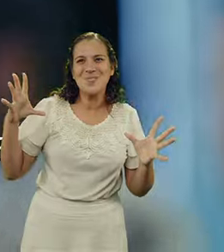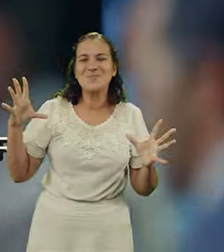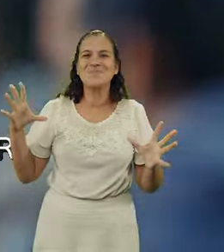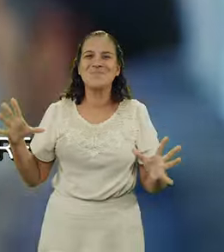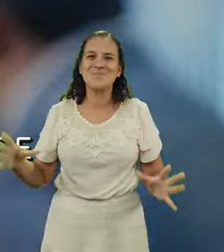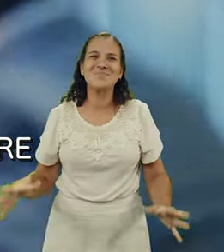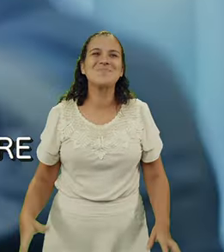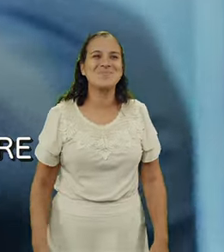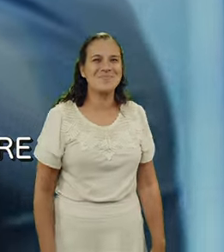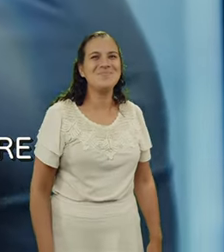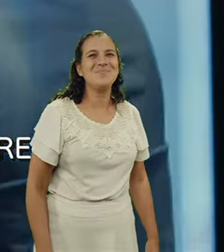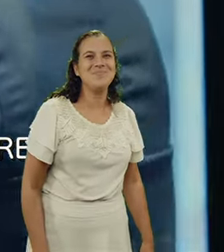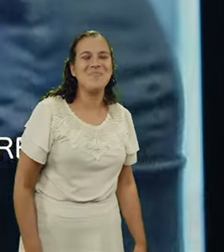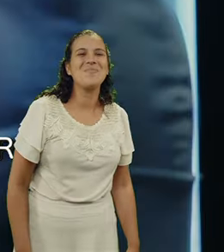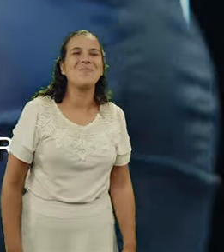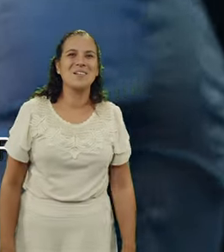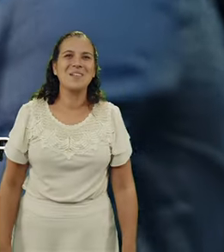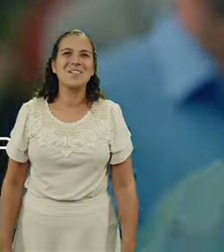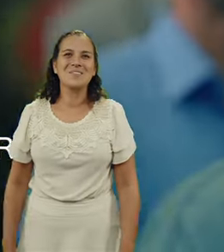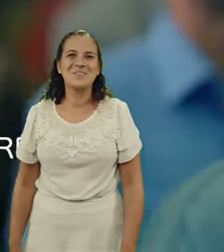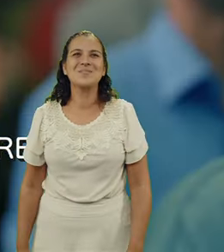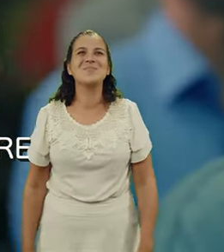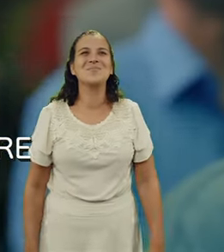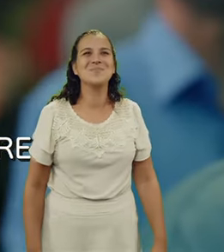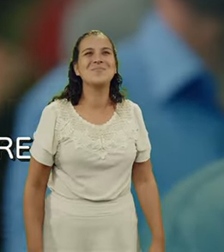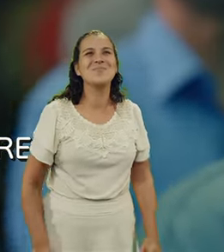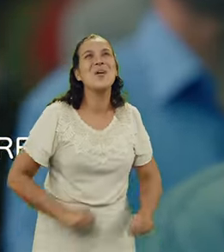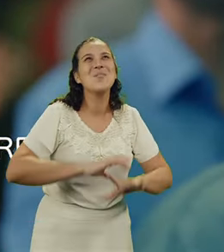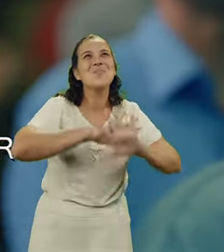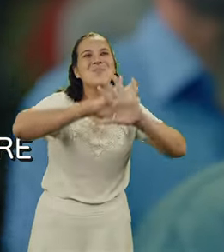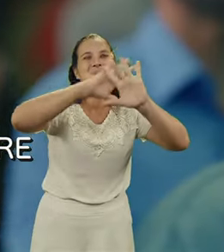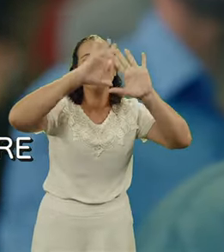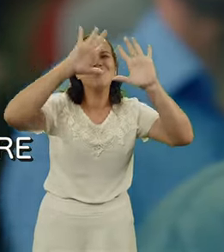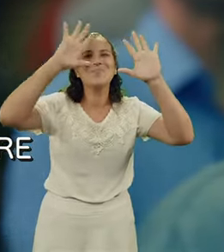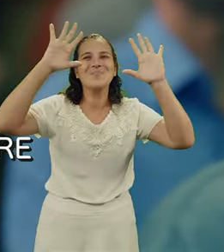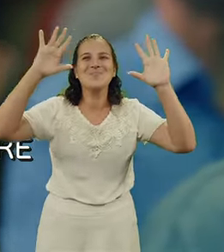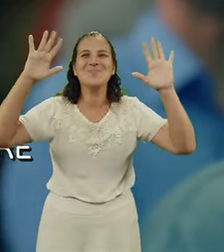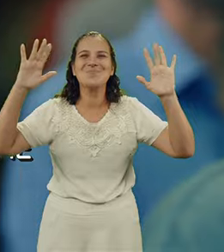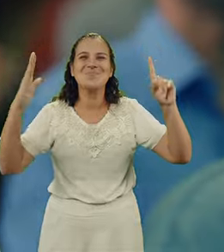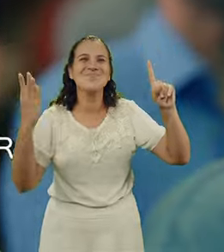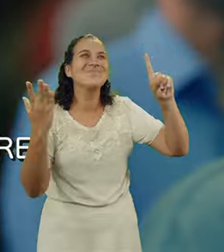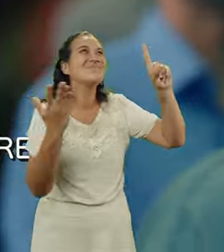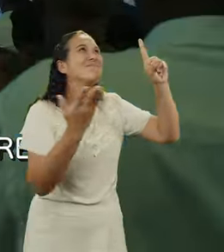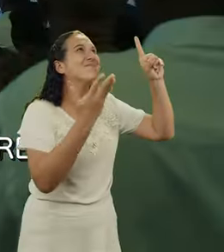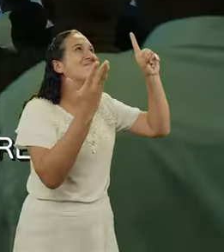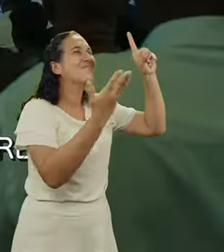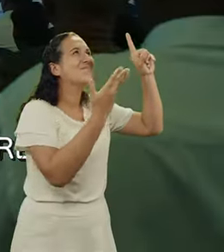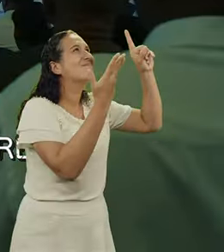Glória a Deus, aleluia, Jesus.